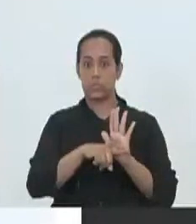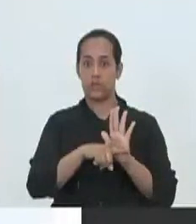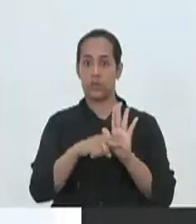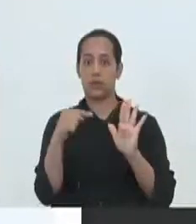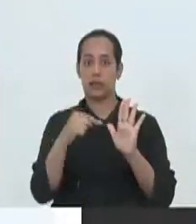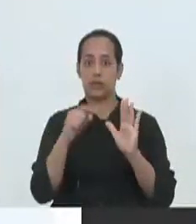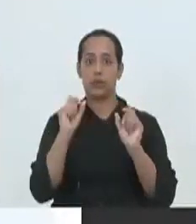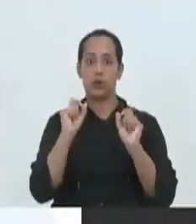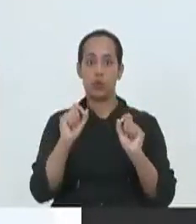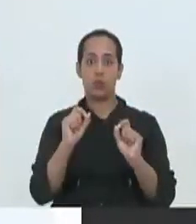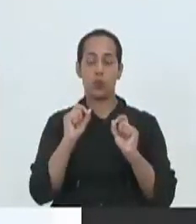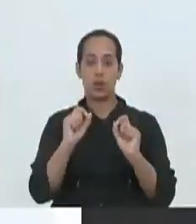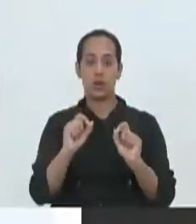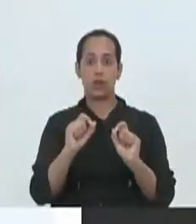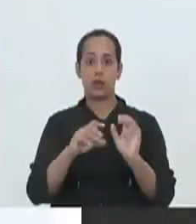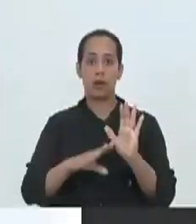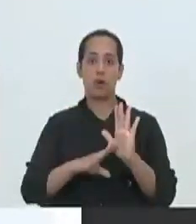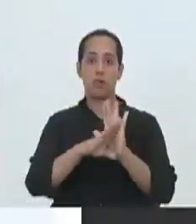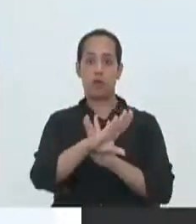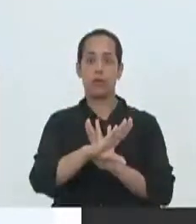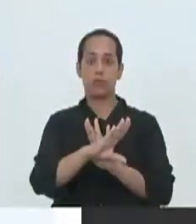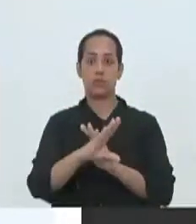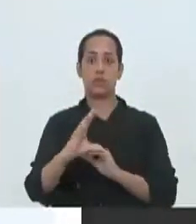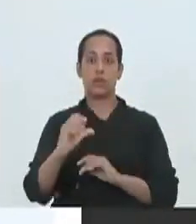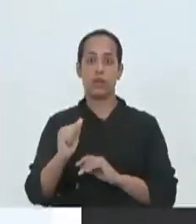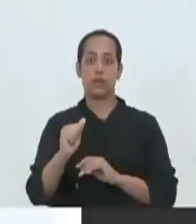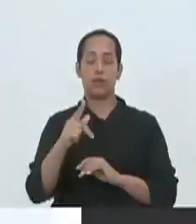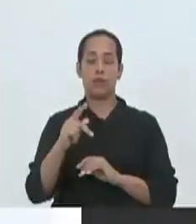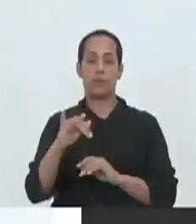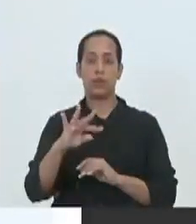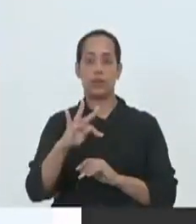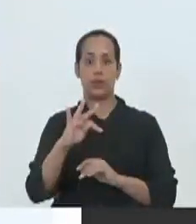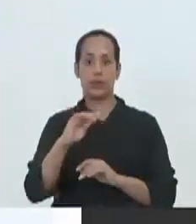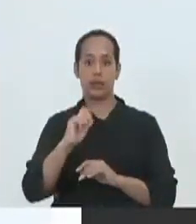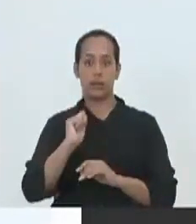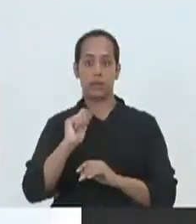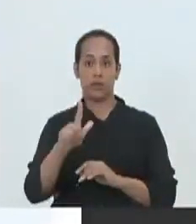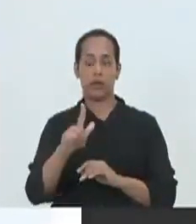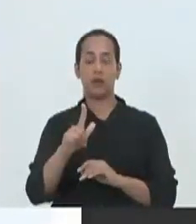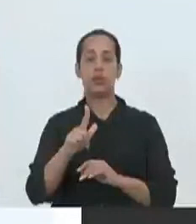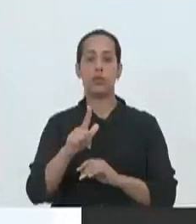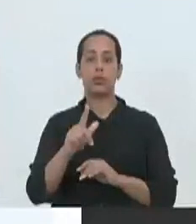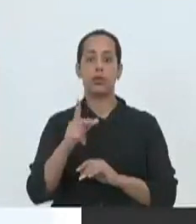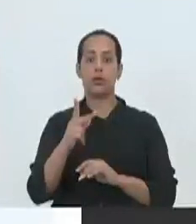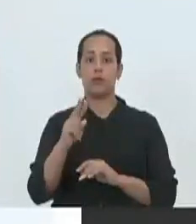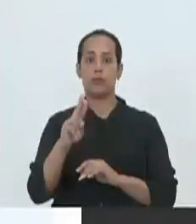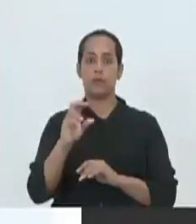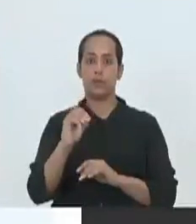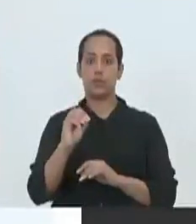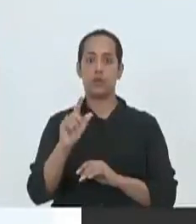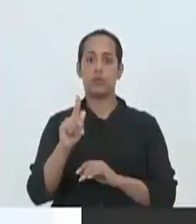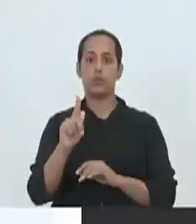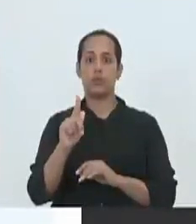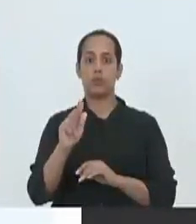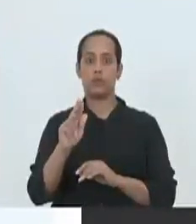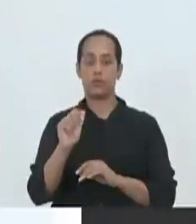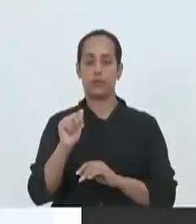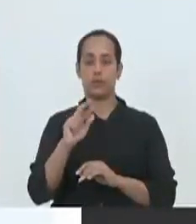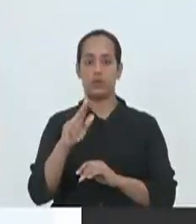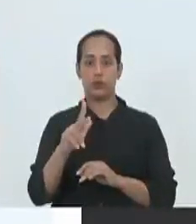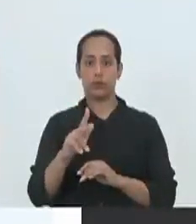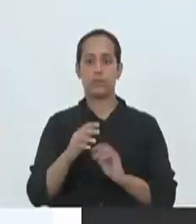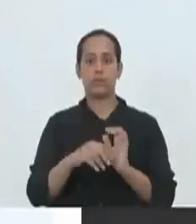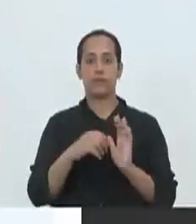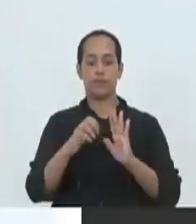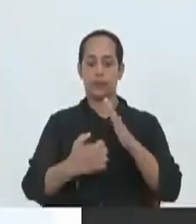os aumentos de Capital na proguaru então naturalmente enquanto avançamos no encerramento da empresa os gastos com ela